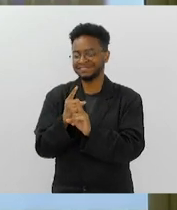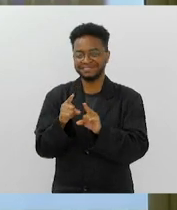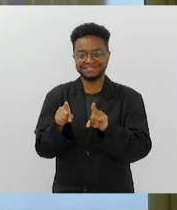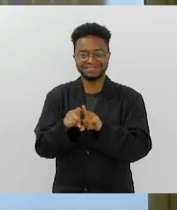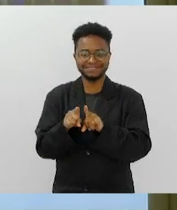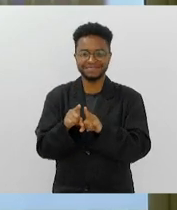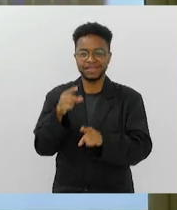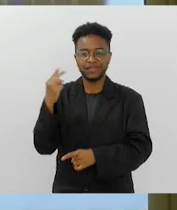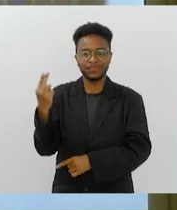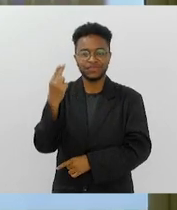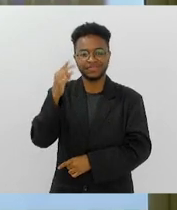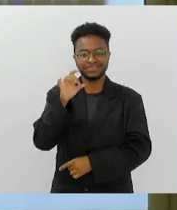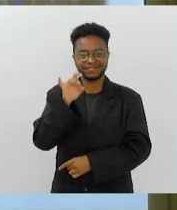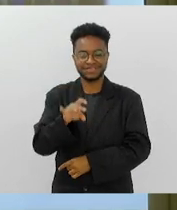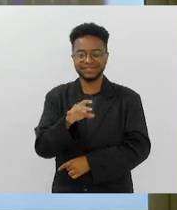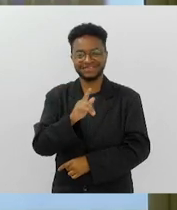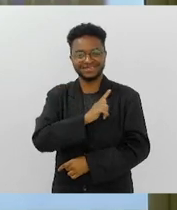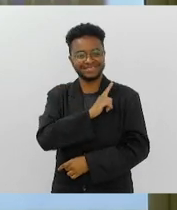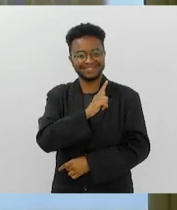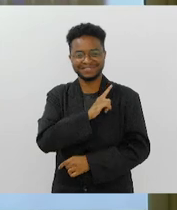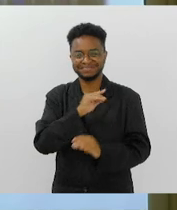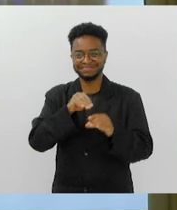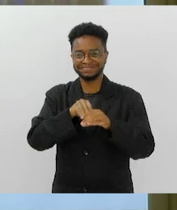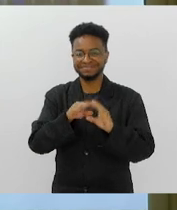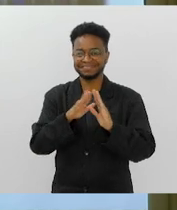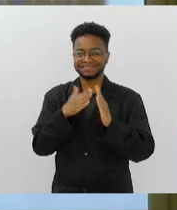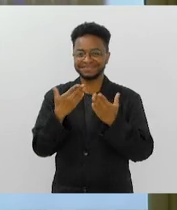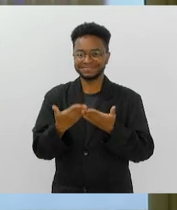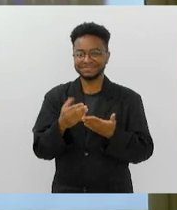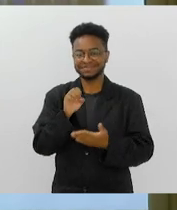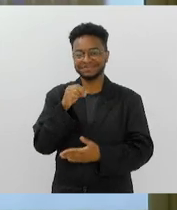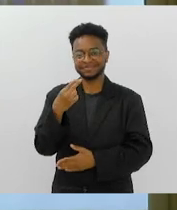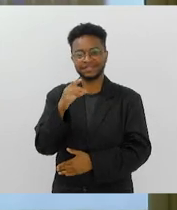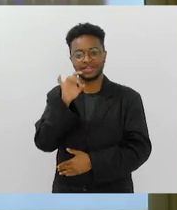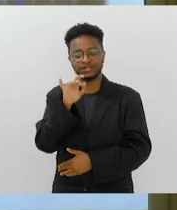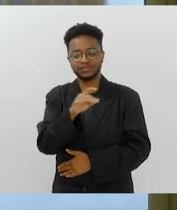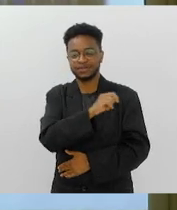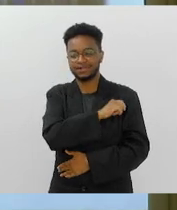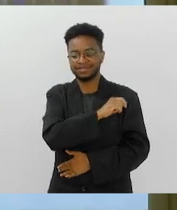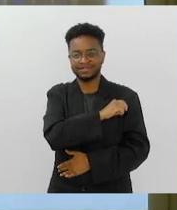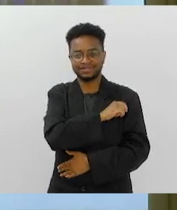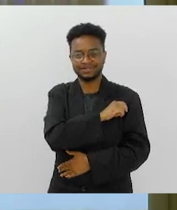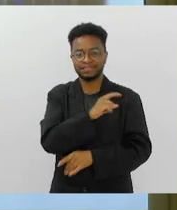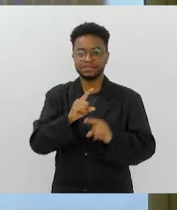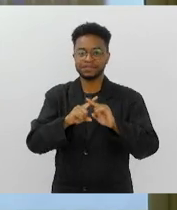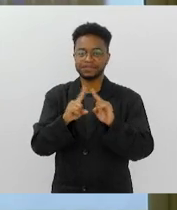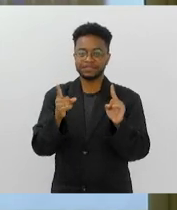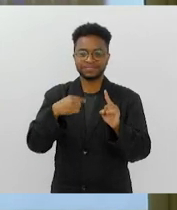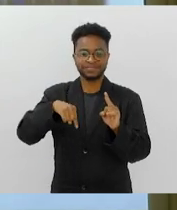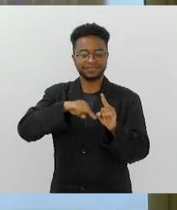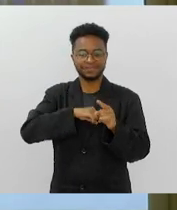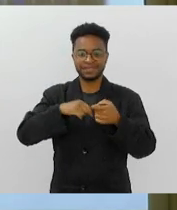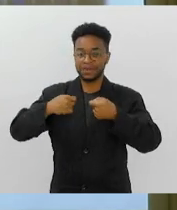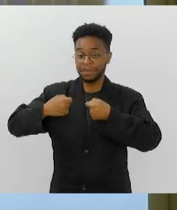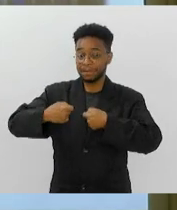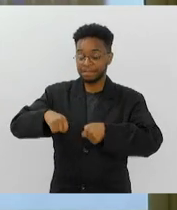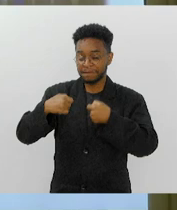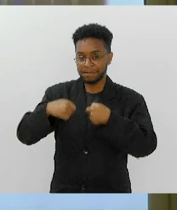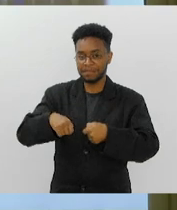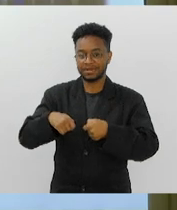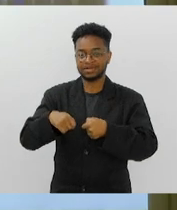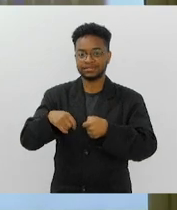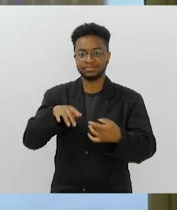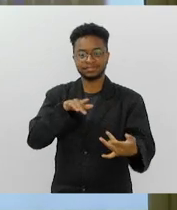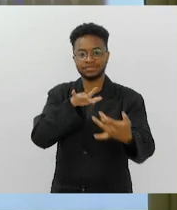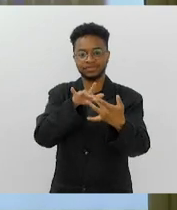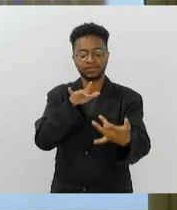só com a gestão da escola e só com o aluno, mas que nós precisávamos, de alguma maneira, chegar até as famílias